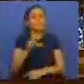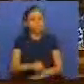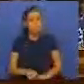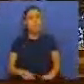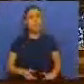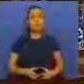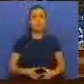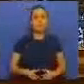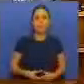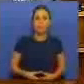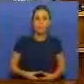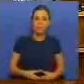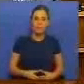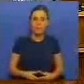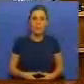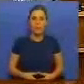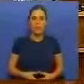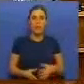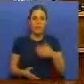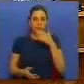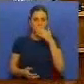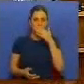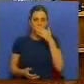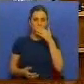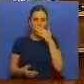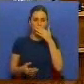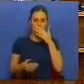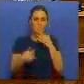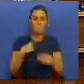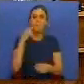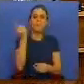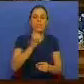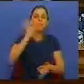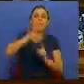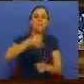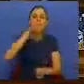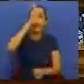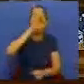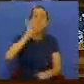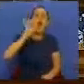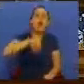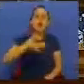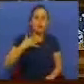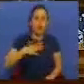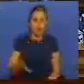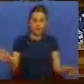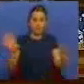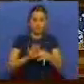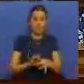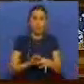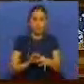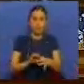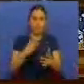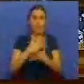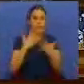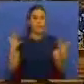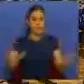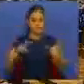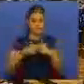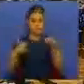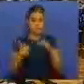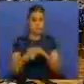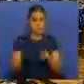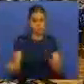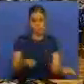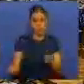sem perceber qual a ideia que o Governo pretende em relação ao grande problema da